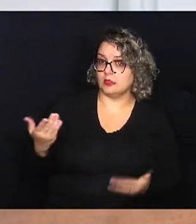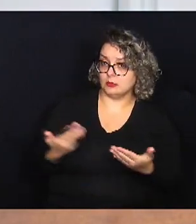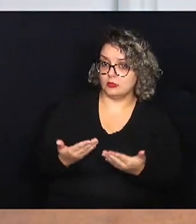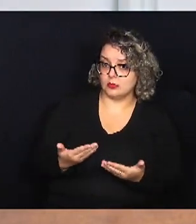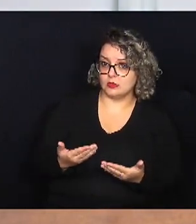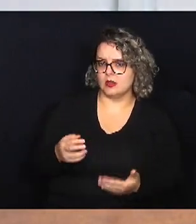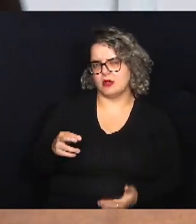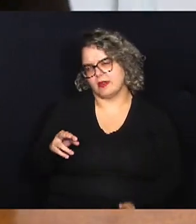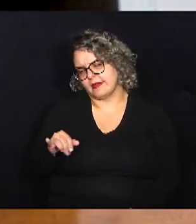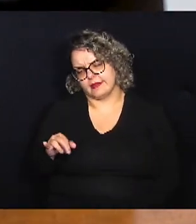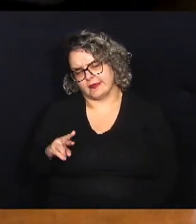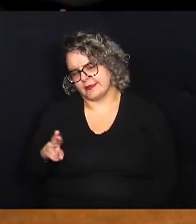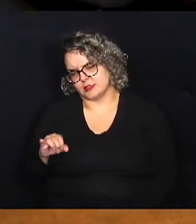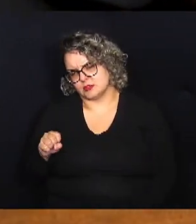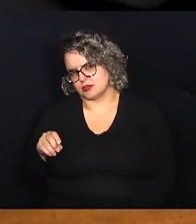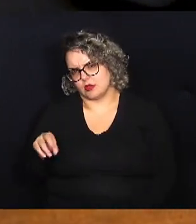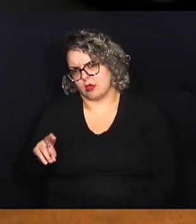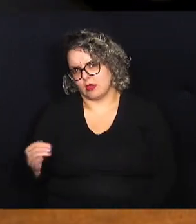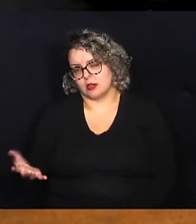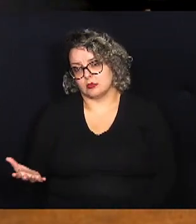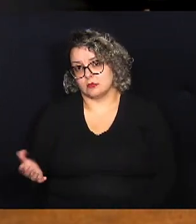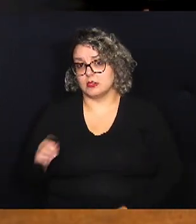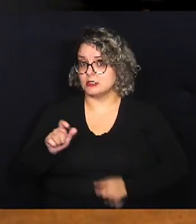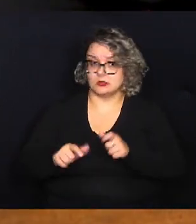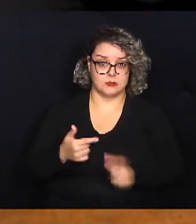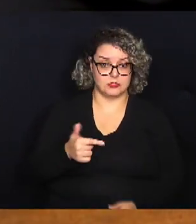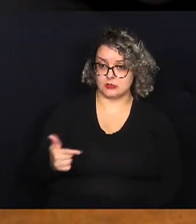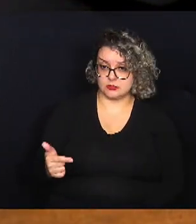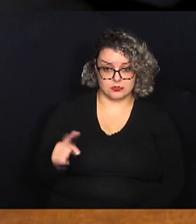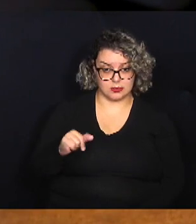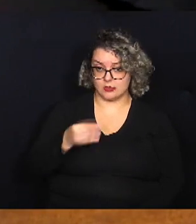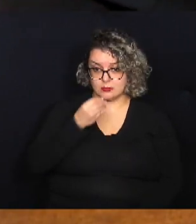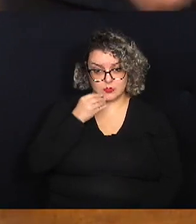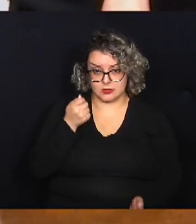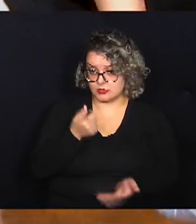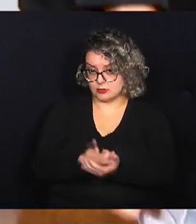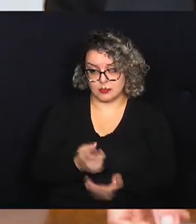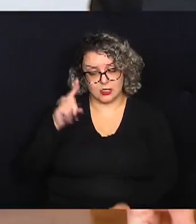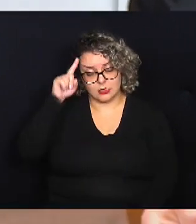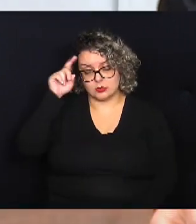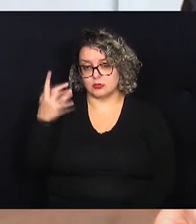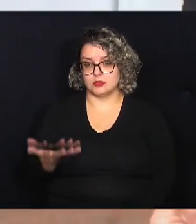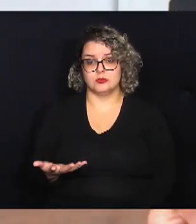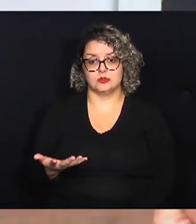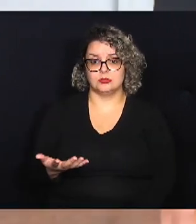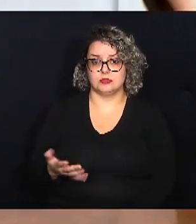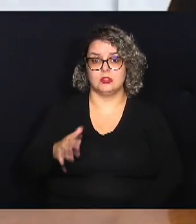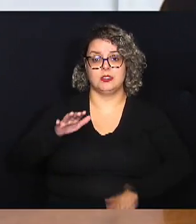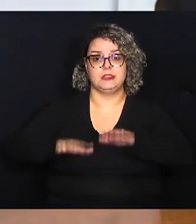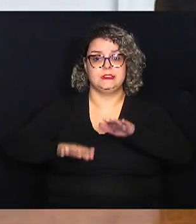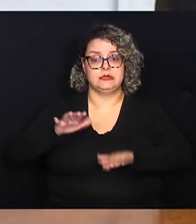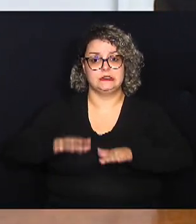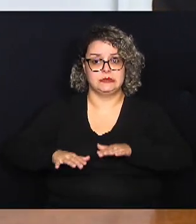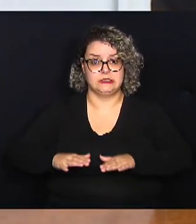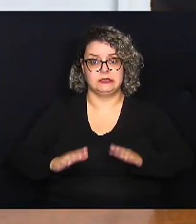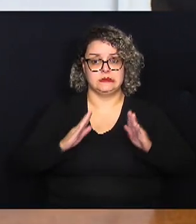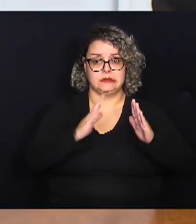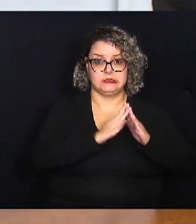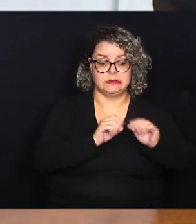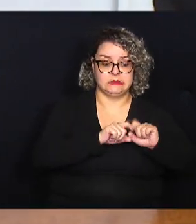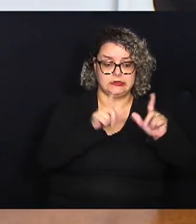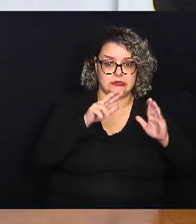é irrisório. Mas tem muitas pessoas que não têm essa oportunidade e no dia ela às vezes sai cedo, vai a